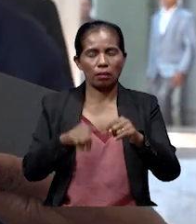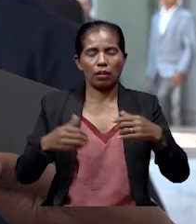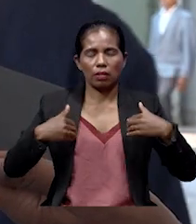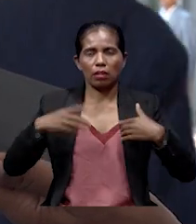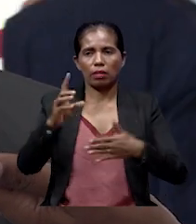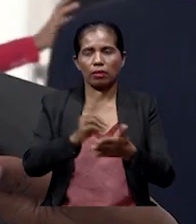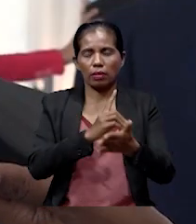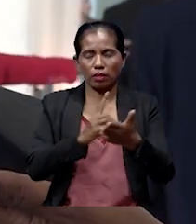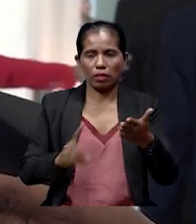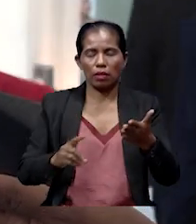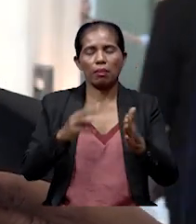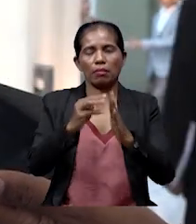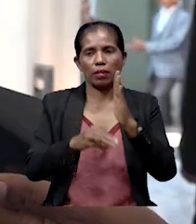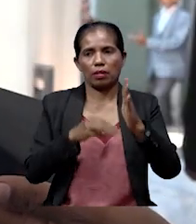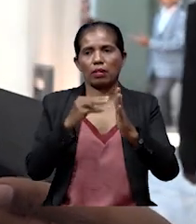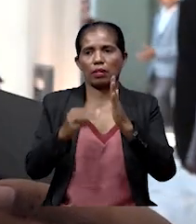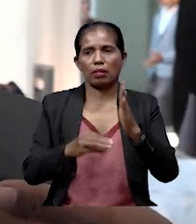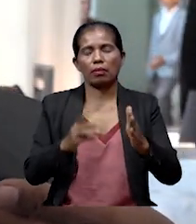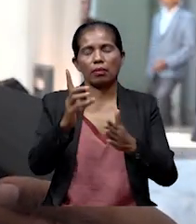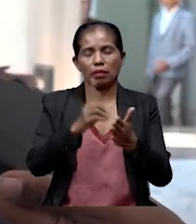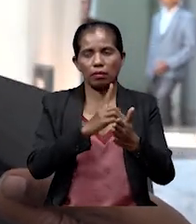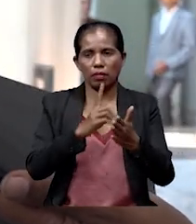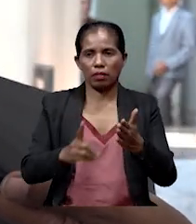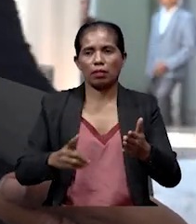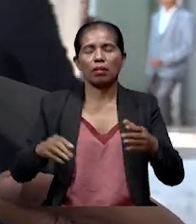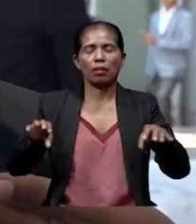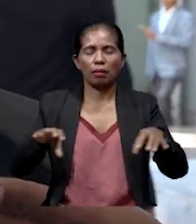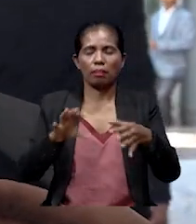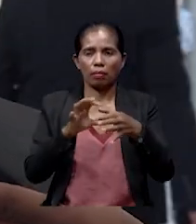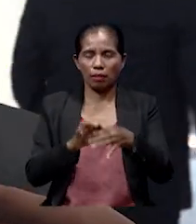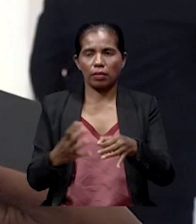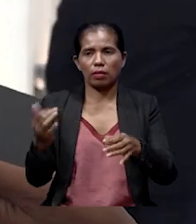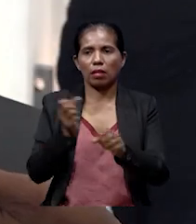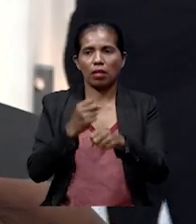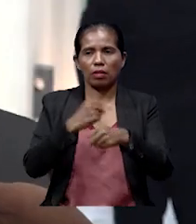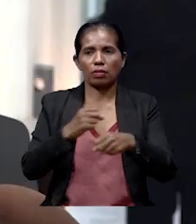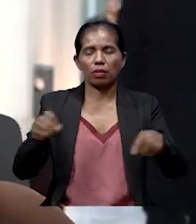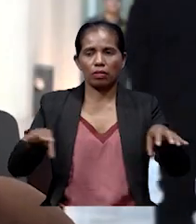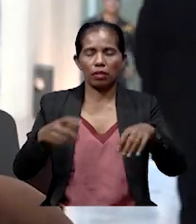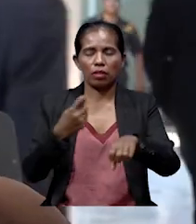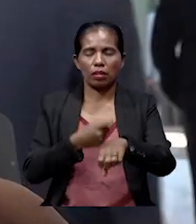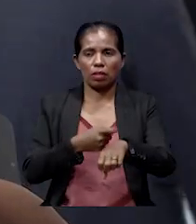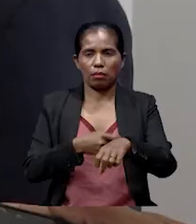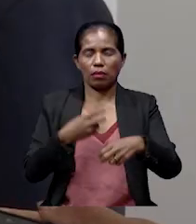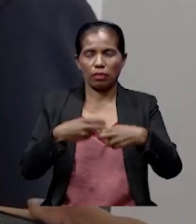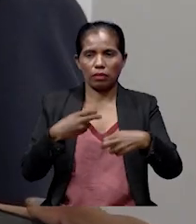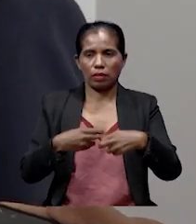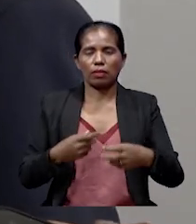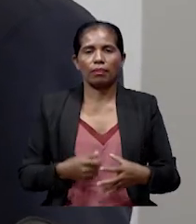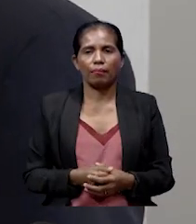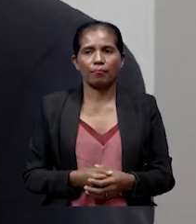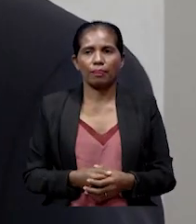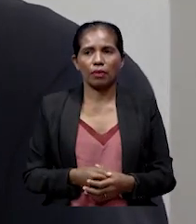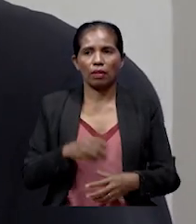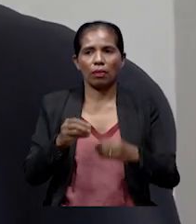discriminação entre média e discriminação entre elementos ira nem bem aca ao serviço e é um momento difícil Covid. Né? Com